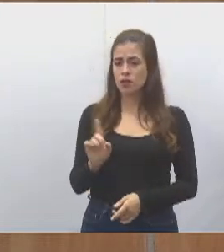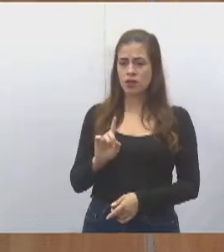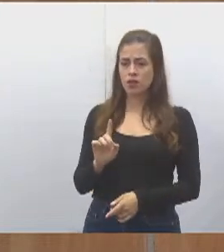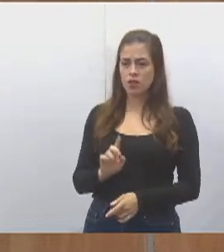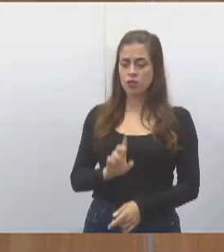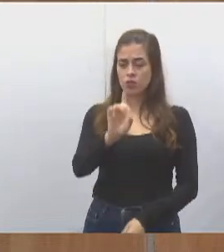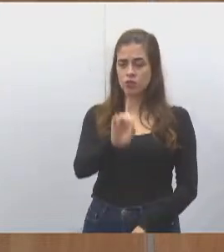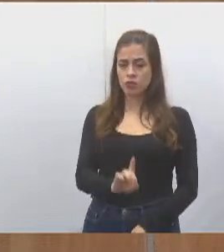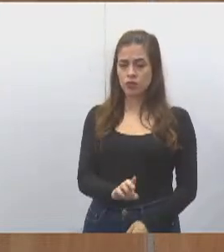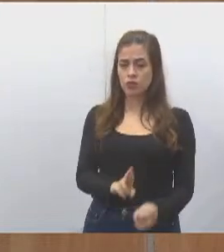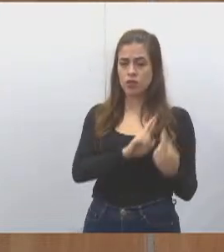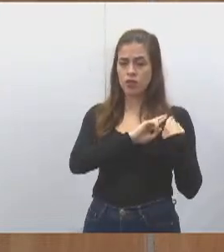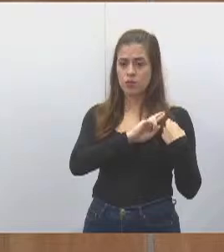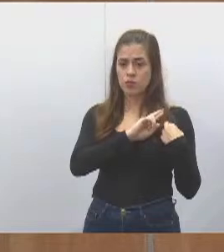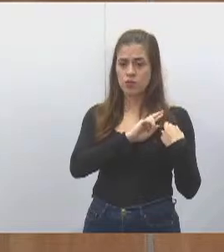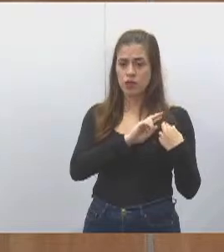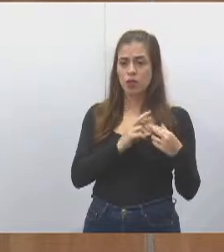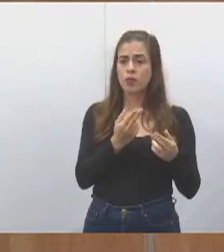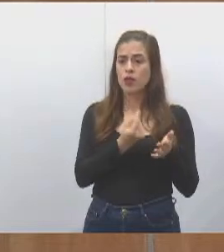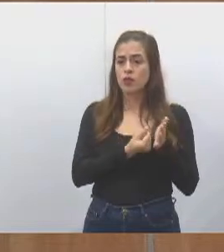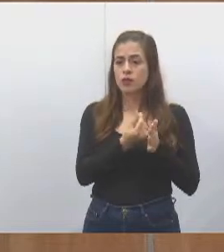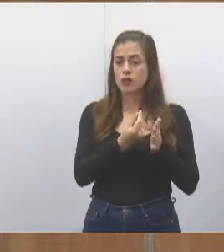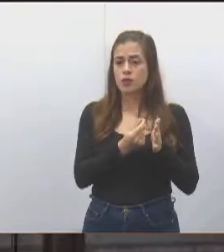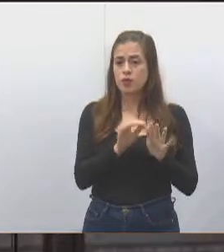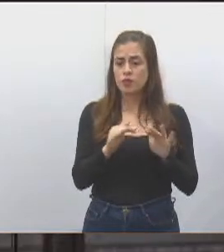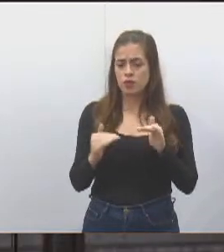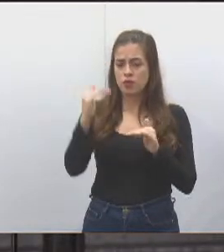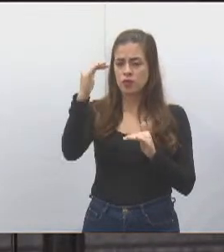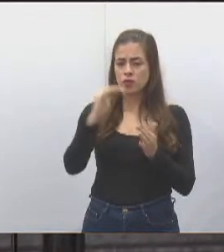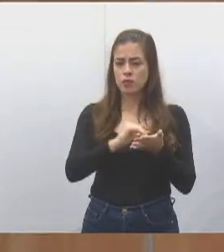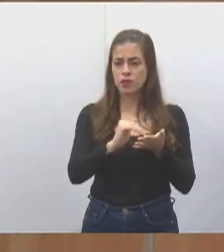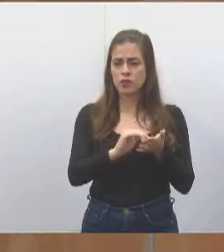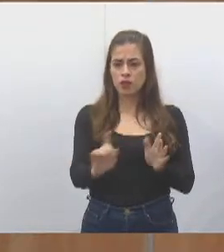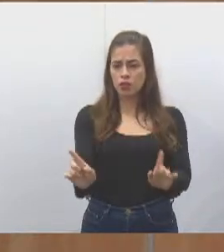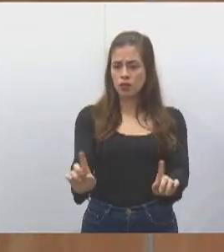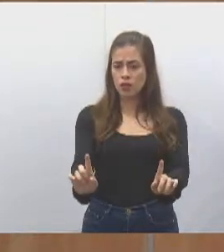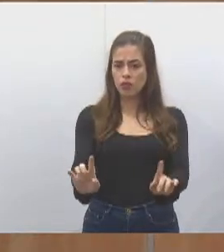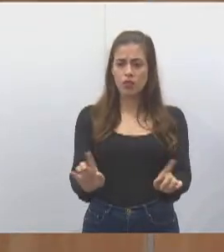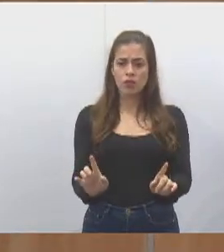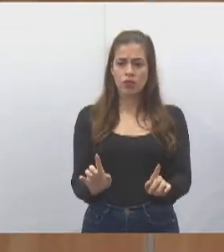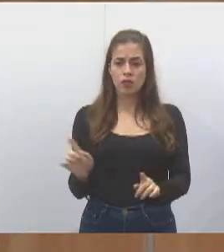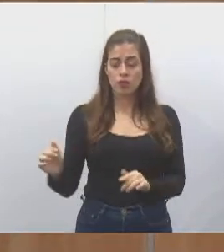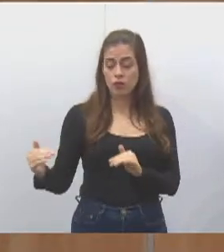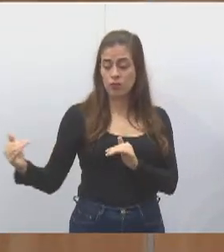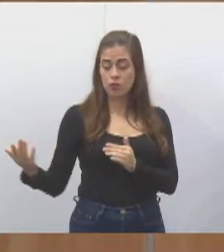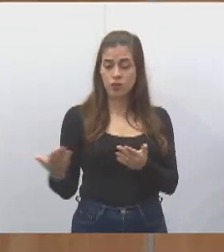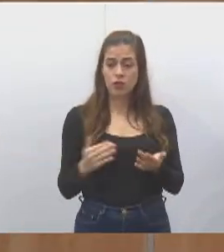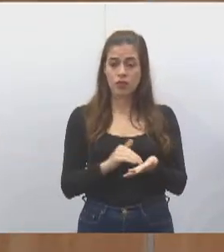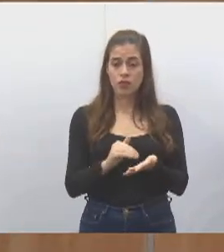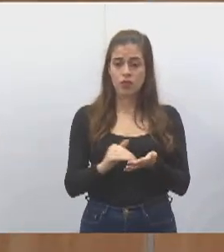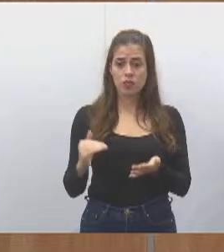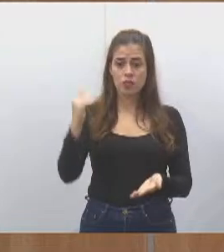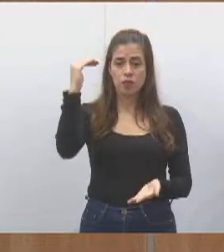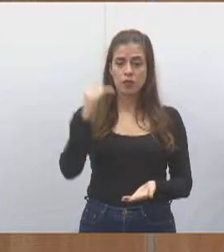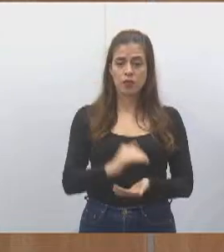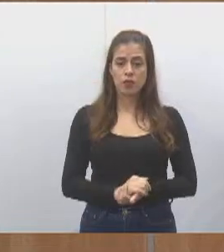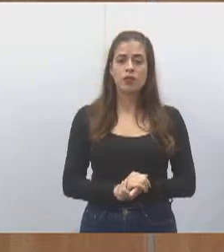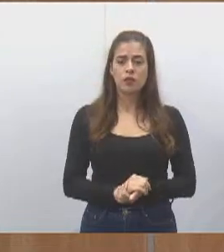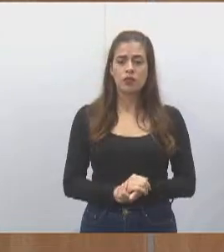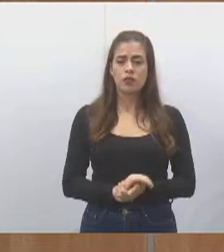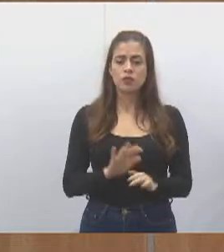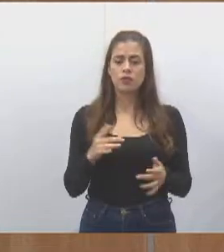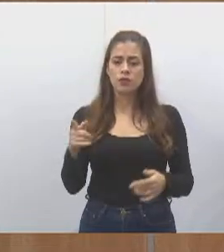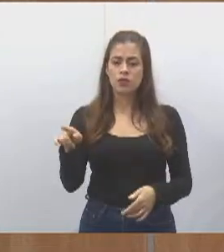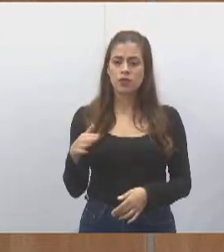sou diretor responsável pelas peças orçamentárias. Então, mas você é acima do secretário? Não estou acima do secretário. O Arildo Então, o meu secretário é a instância máxima. O Arildo é meu